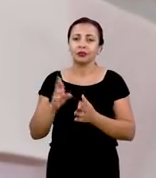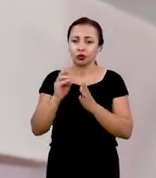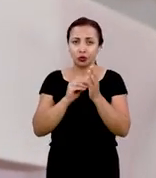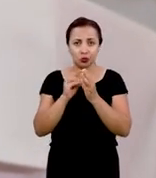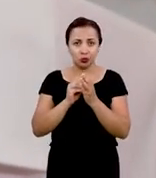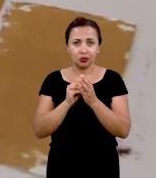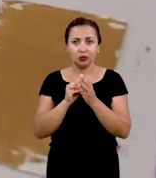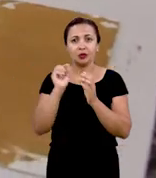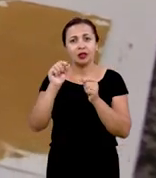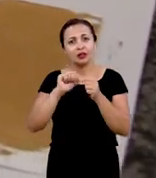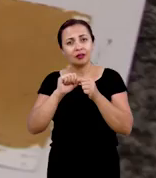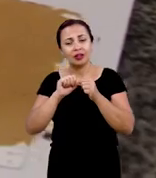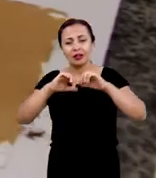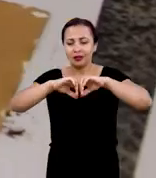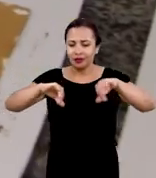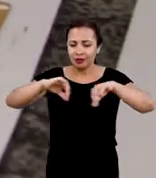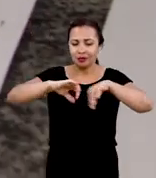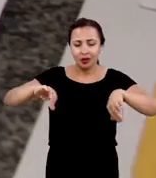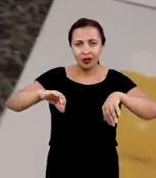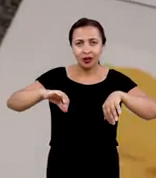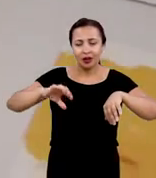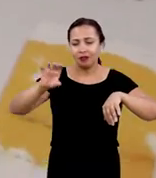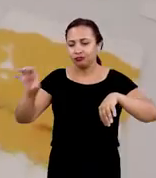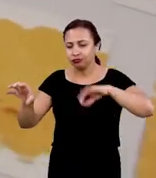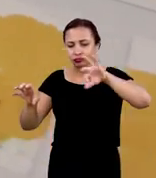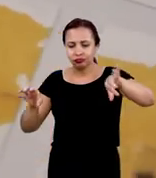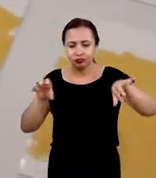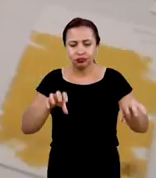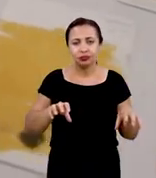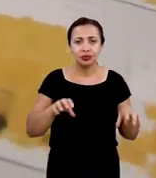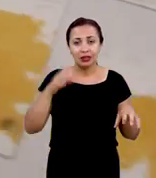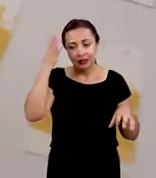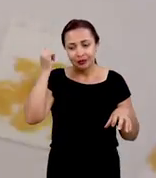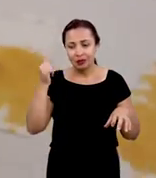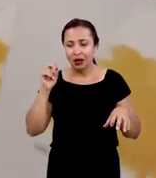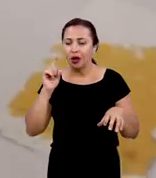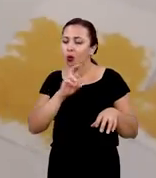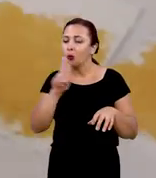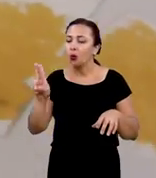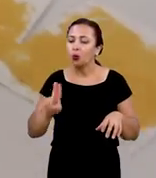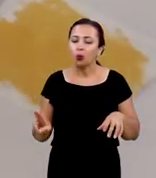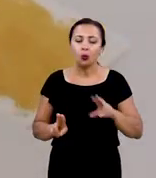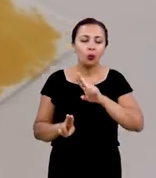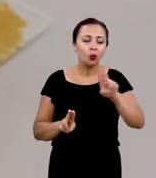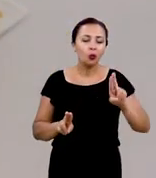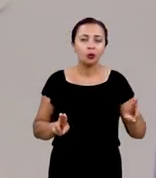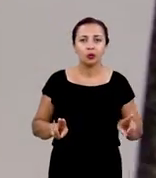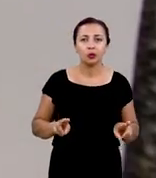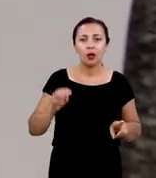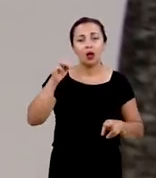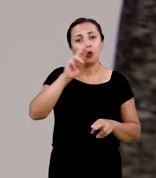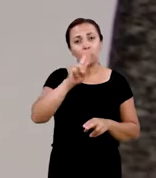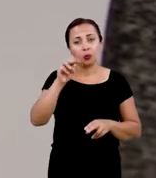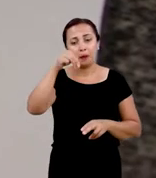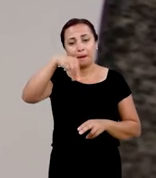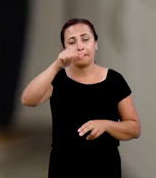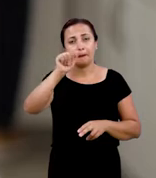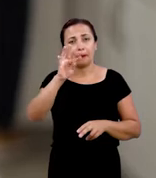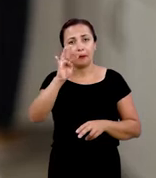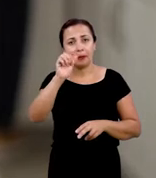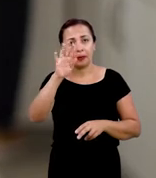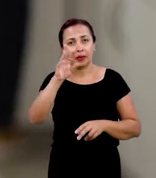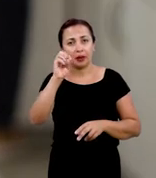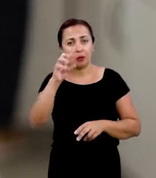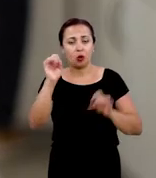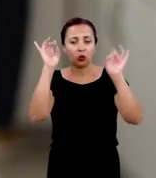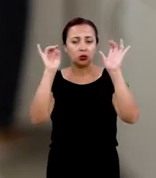é separar, isolar, identificar esses componentes. Esses componentes são chamados de metabólitos secundários ou